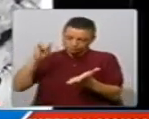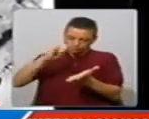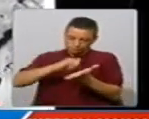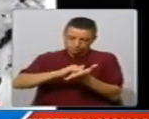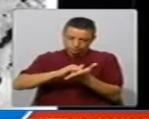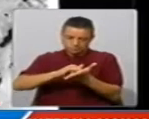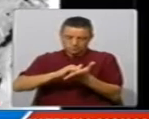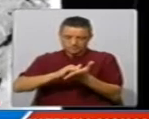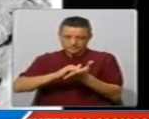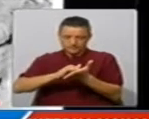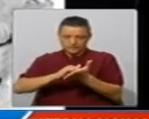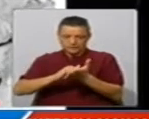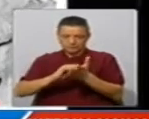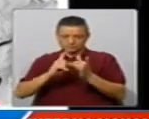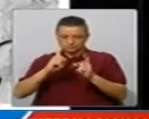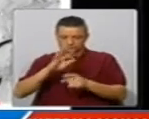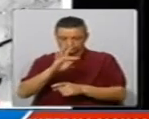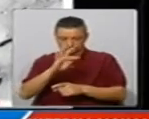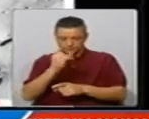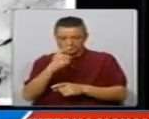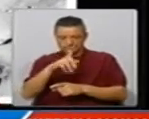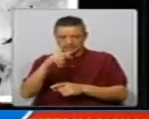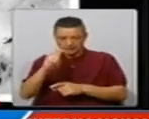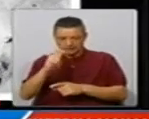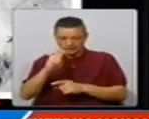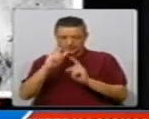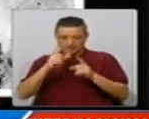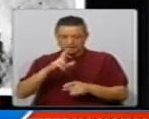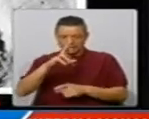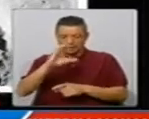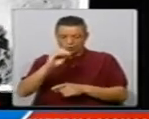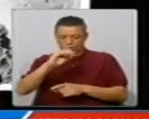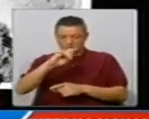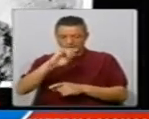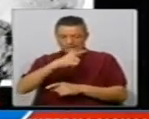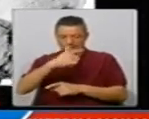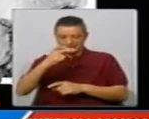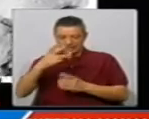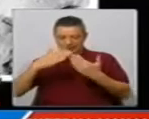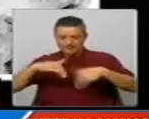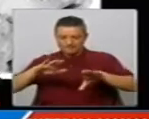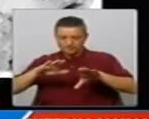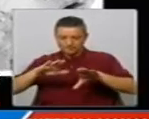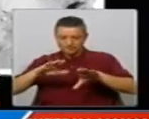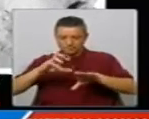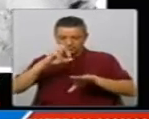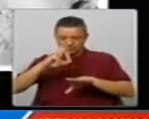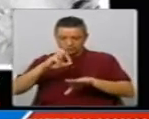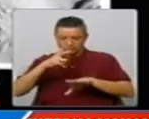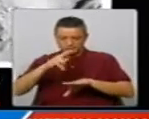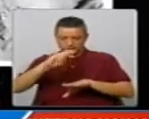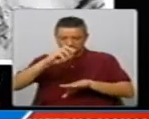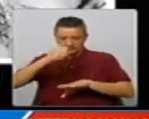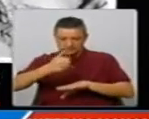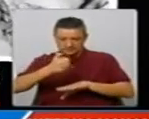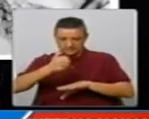pequeno lander Philae, ou Philae, da sonda Rosetta. E então diz-nos que por volta das